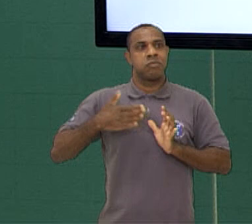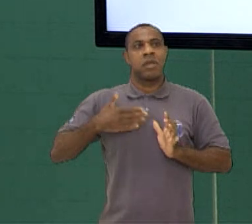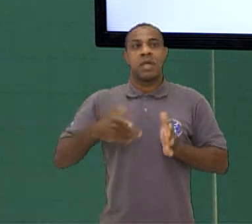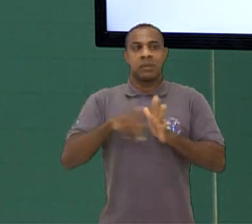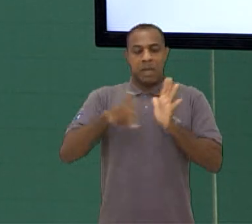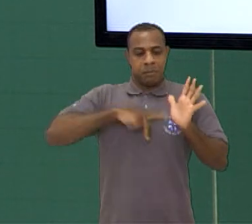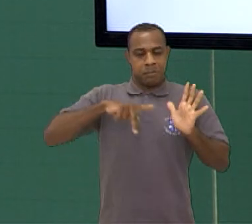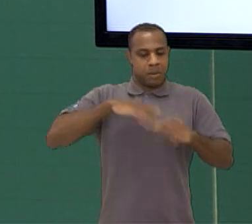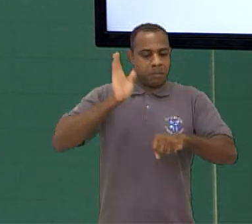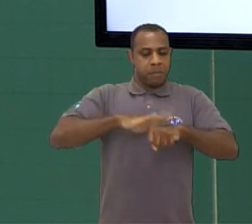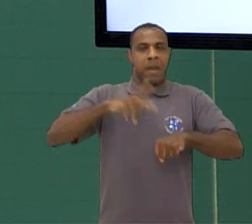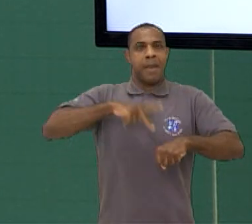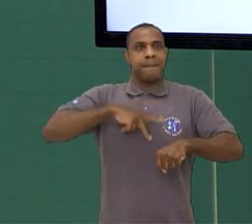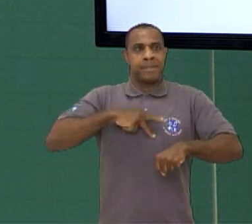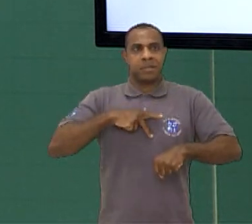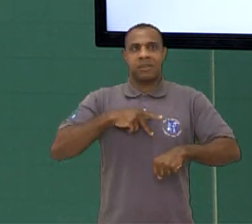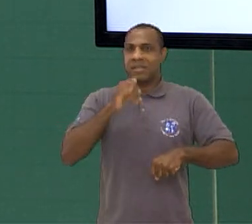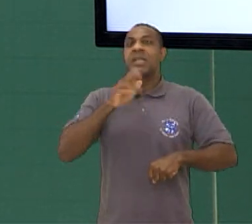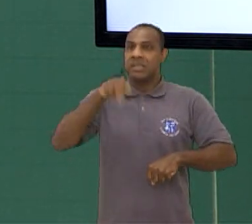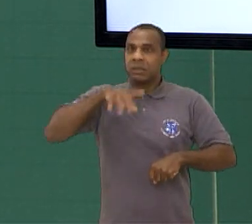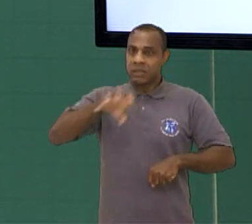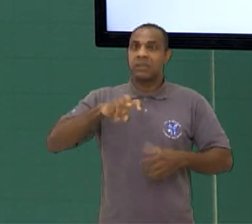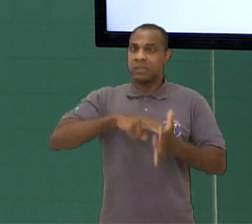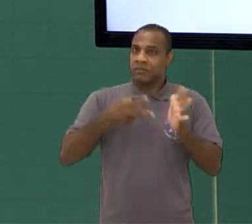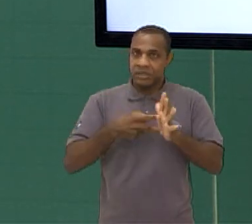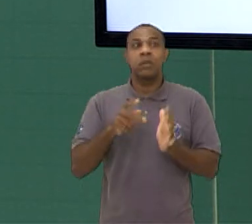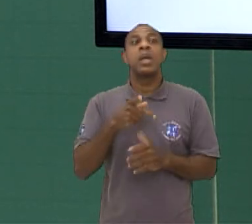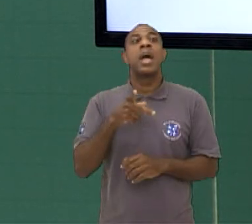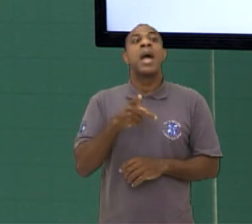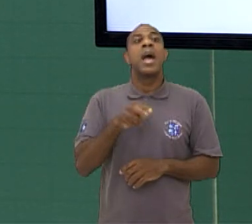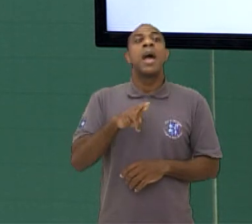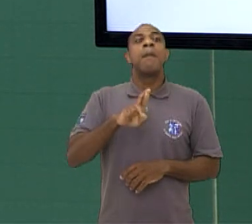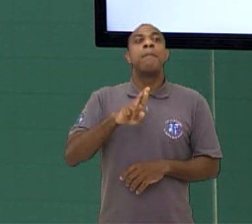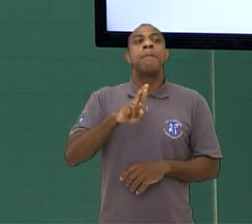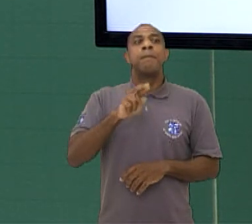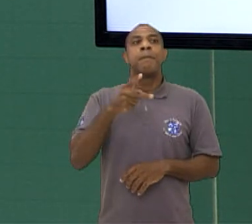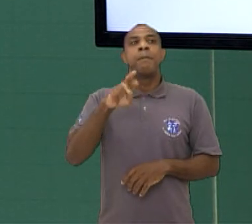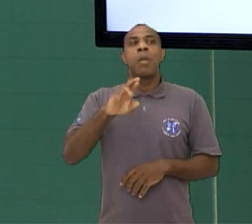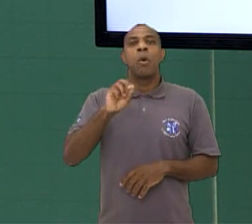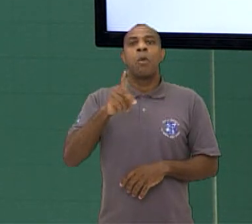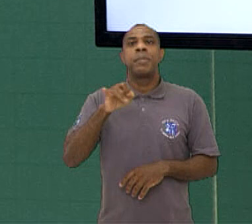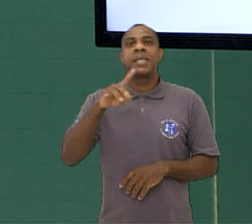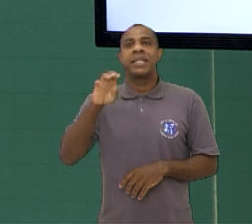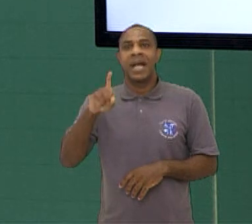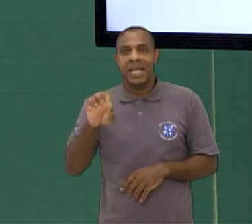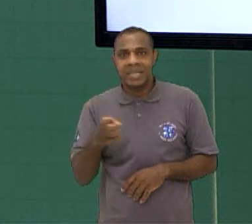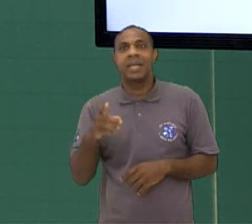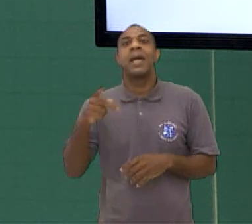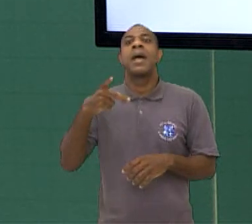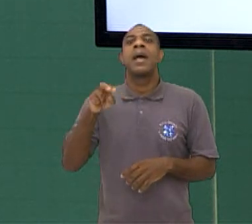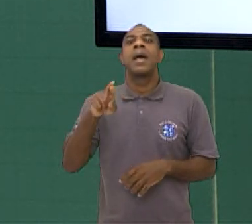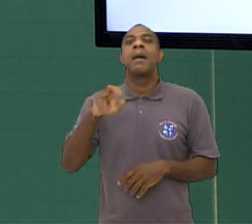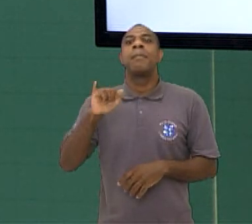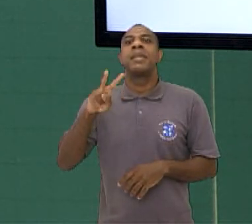propriedade privada. Outro conceito importante são os meios de produção.